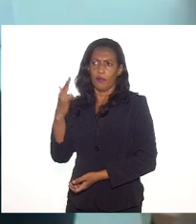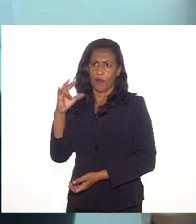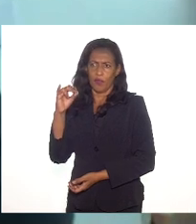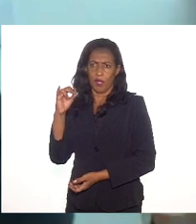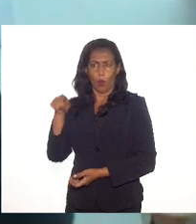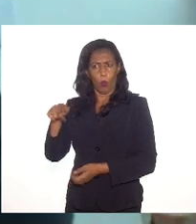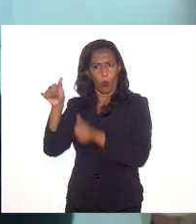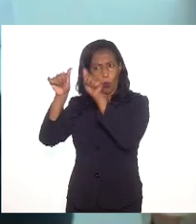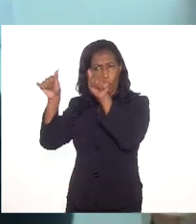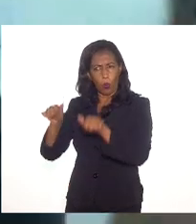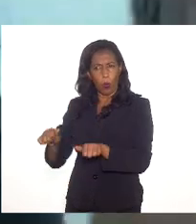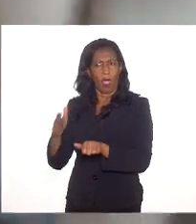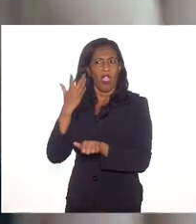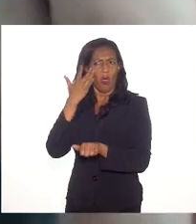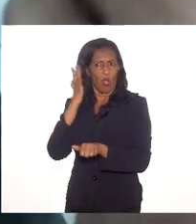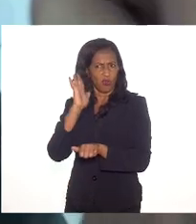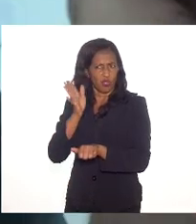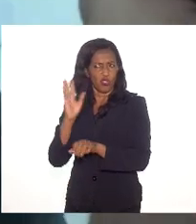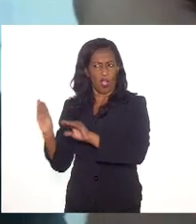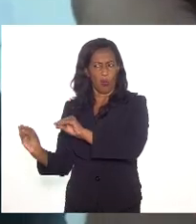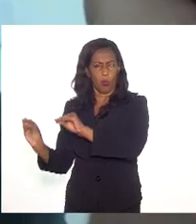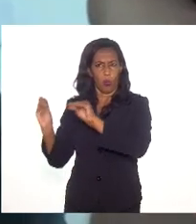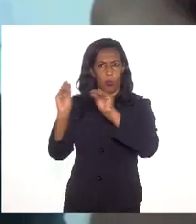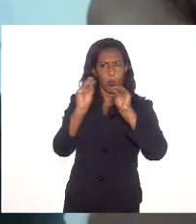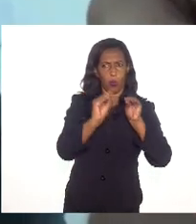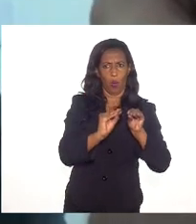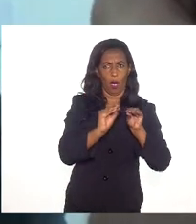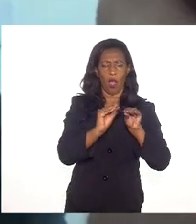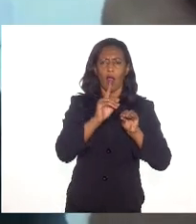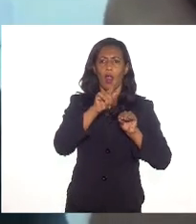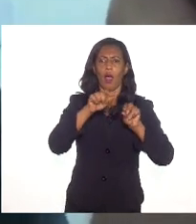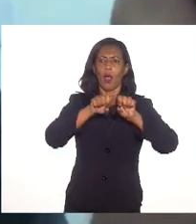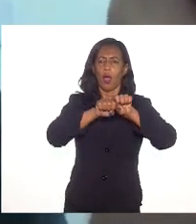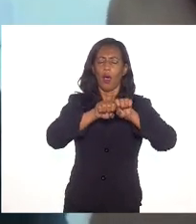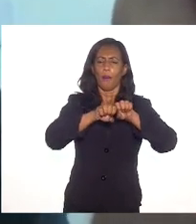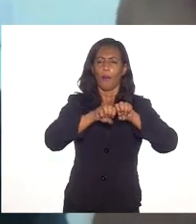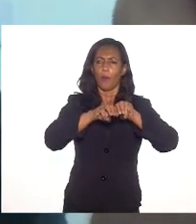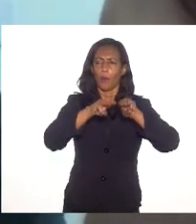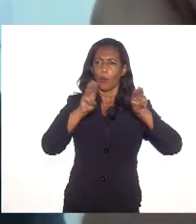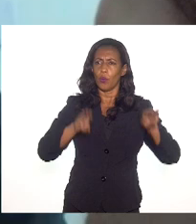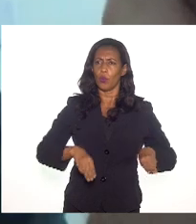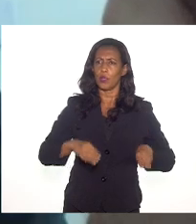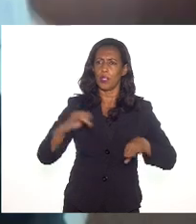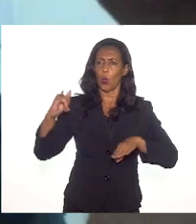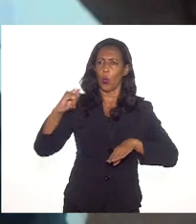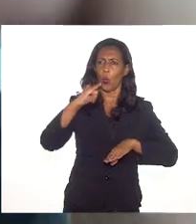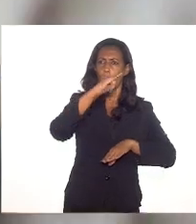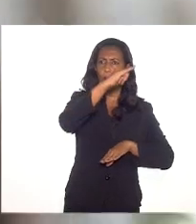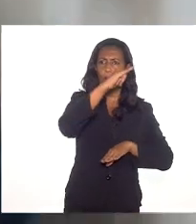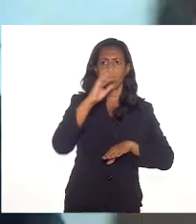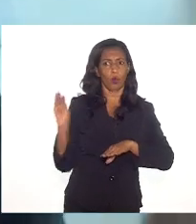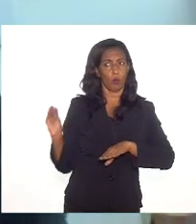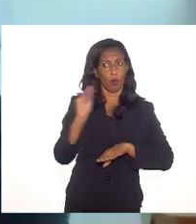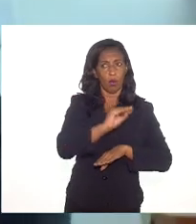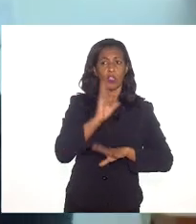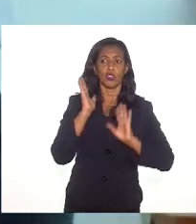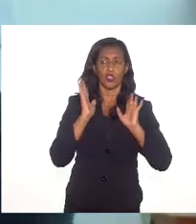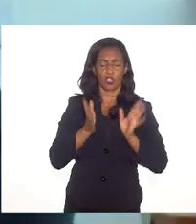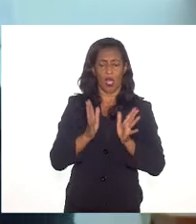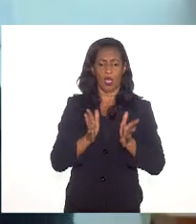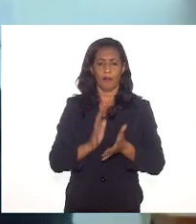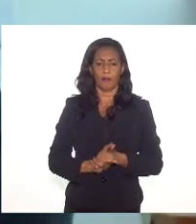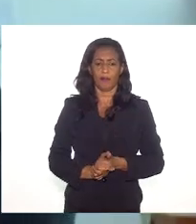Acho que essa estátua já foi transferida para o Museu Aeroespacial e essas outras providências é no sentido da transferência